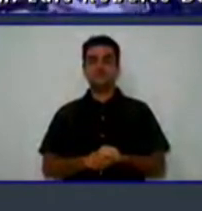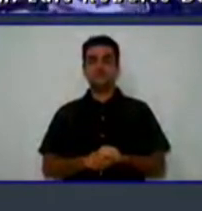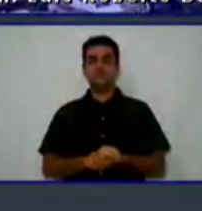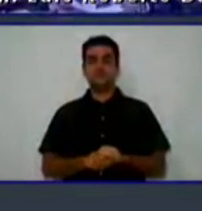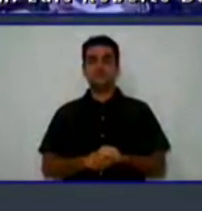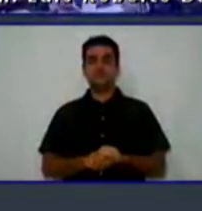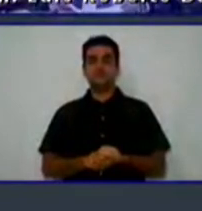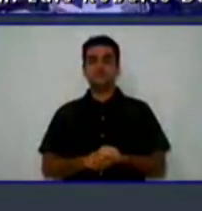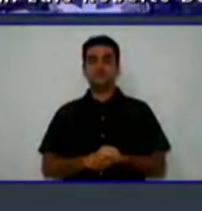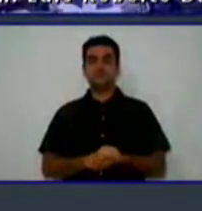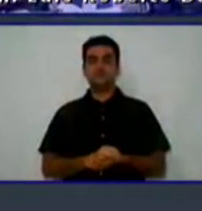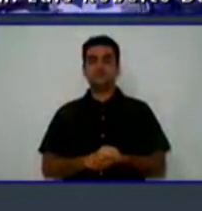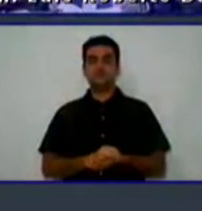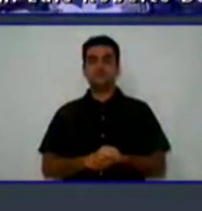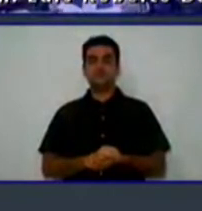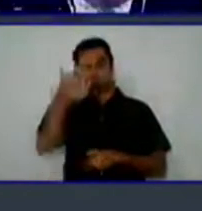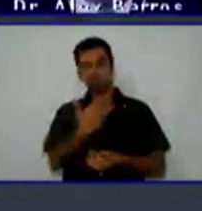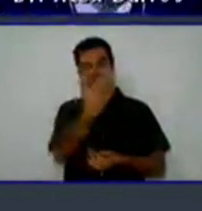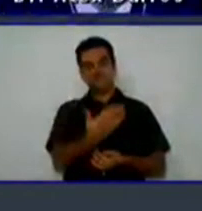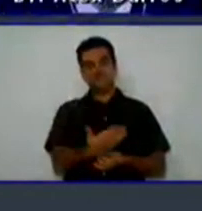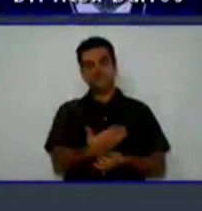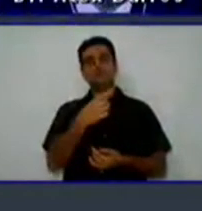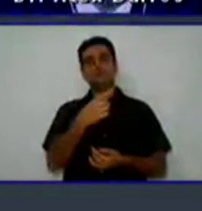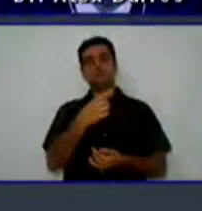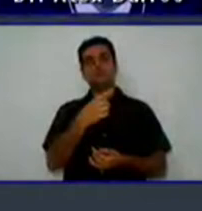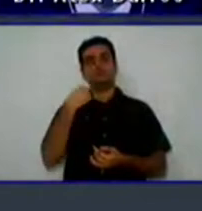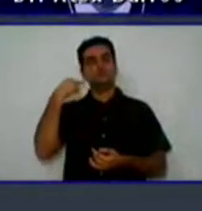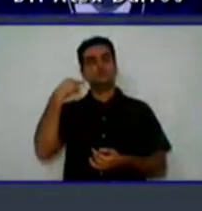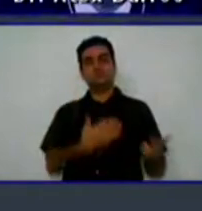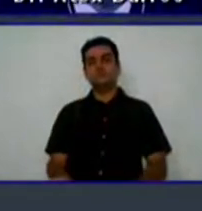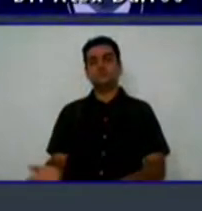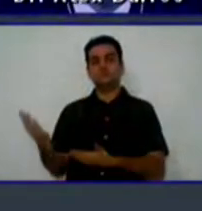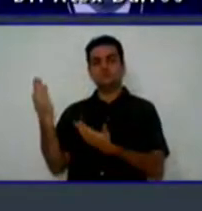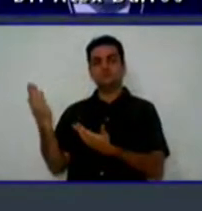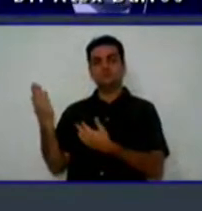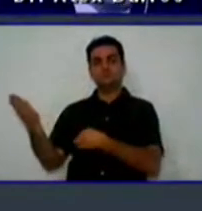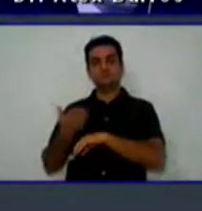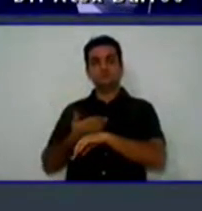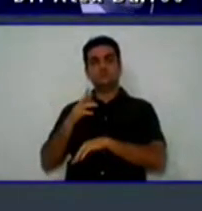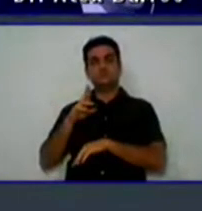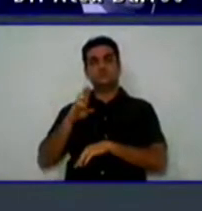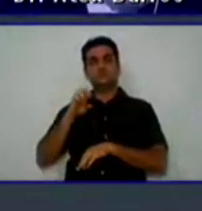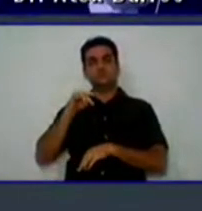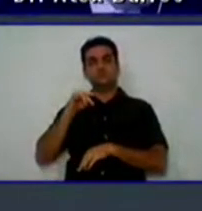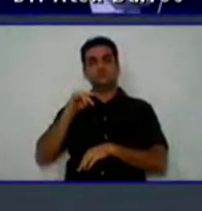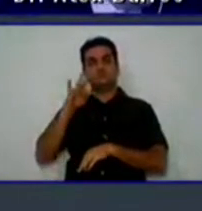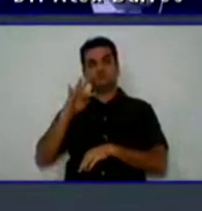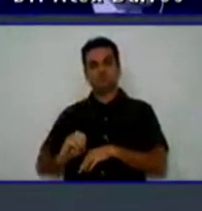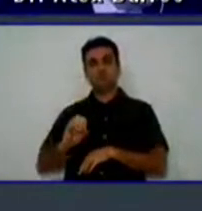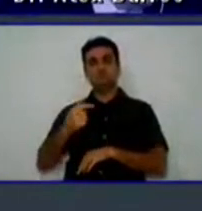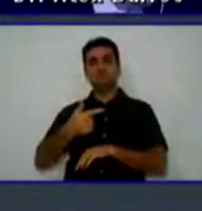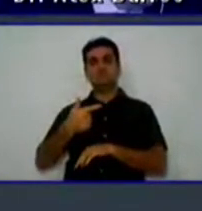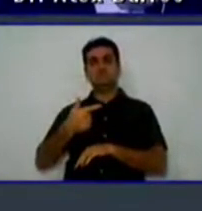Muito obrigado, doutor Alex Barros. Passo a palavra, então, ao vice-procurador-geral eleitoral, doutor Renato Bril de